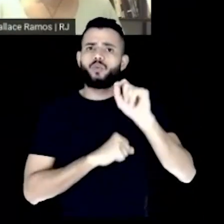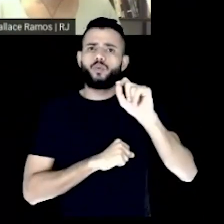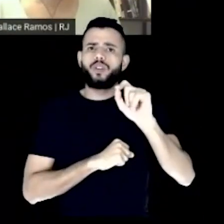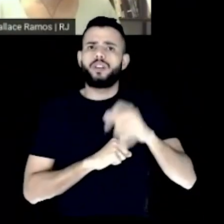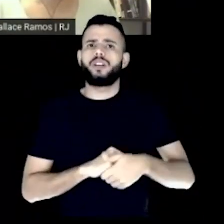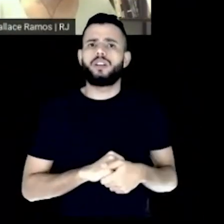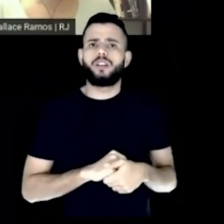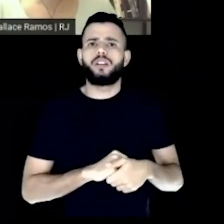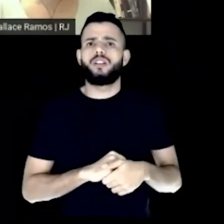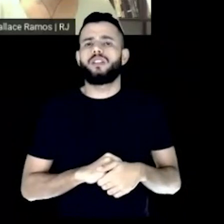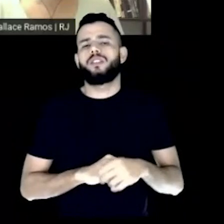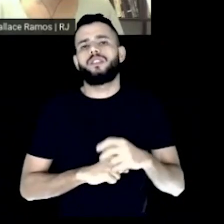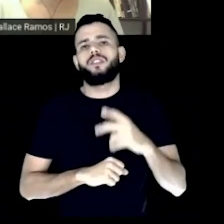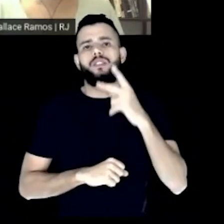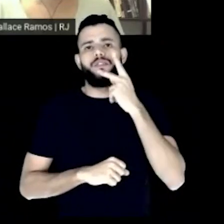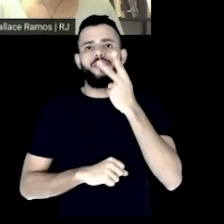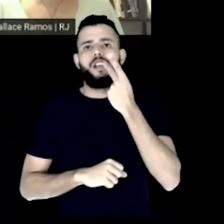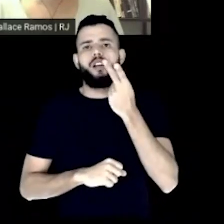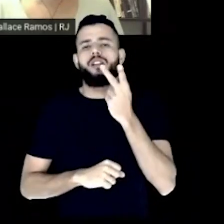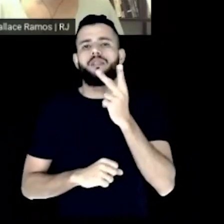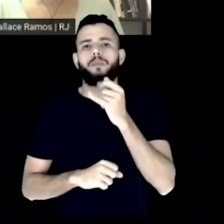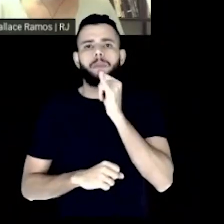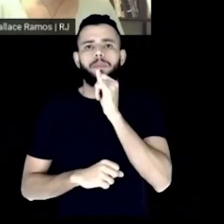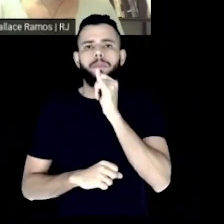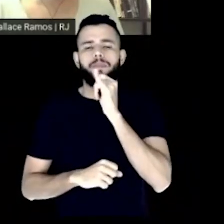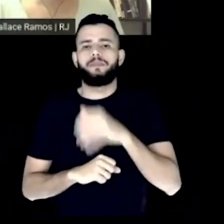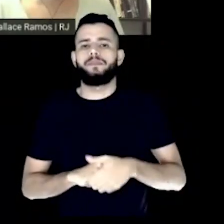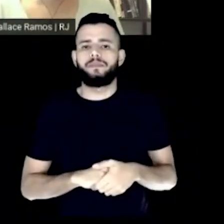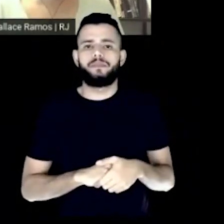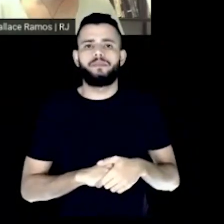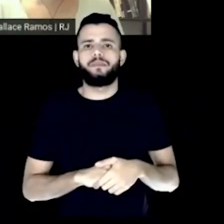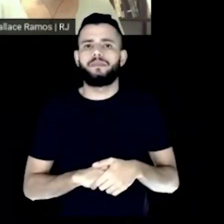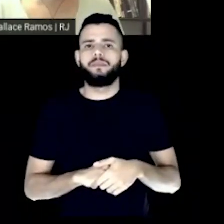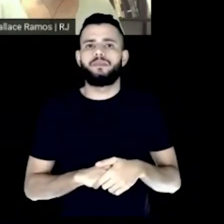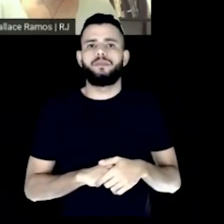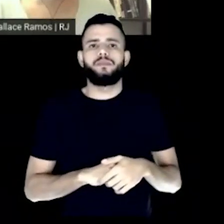disso. E tem, assim, não que eu queira puxar para o meu lado, mas meu lado tinha